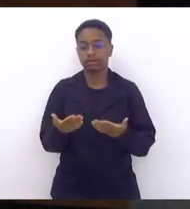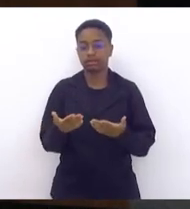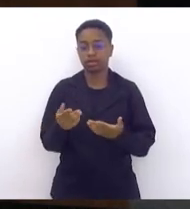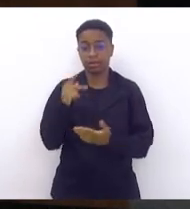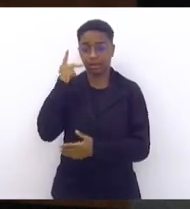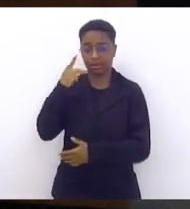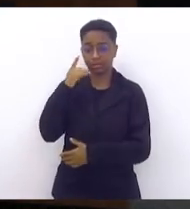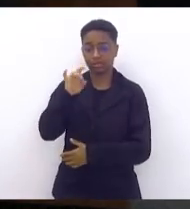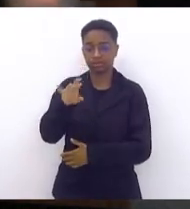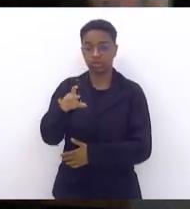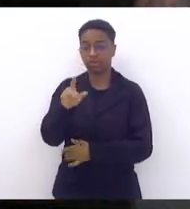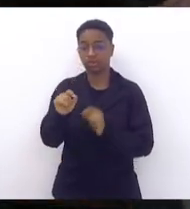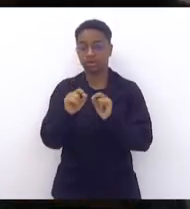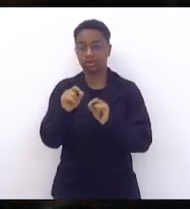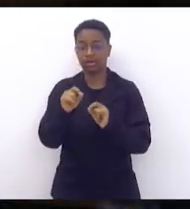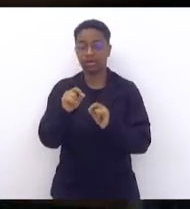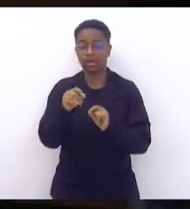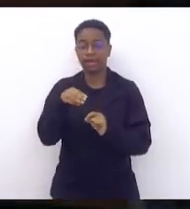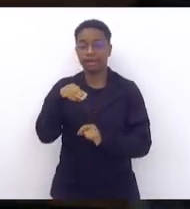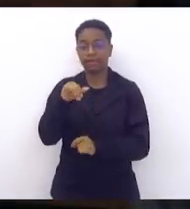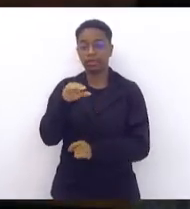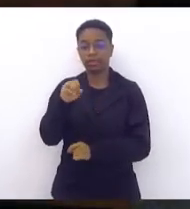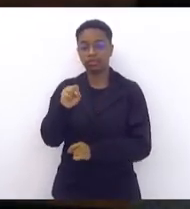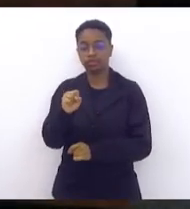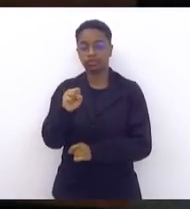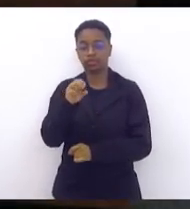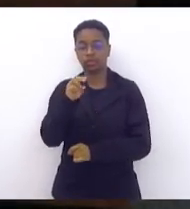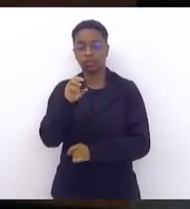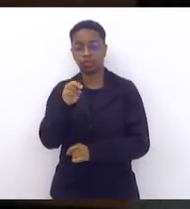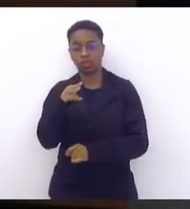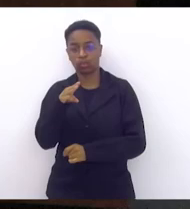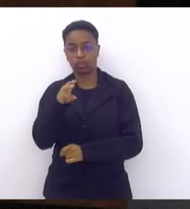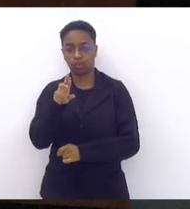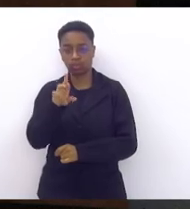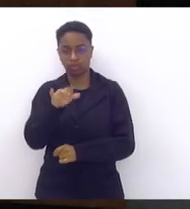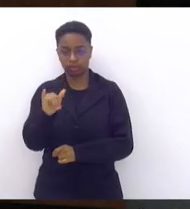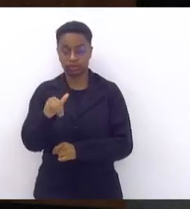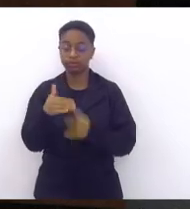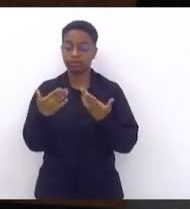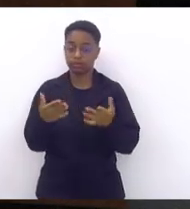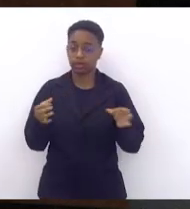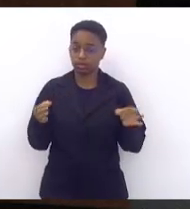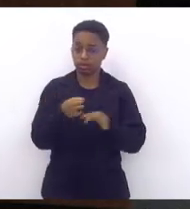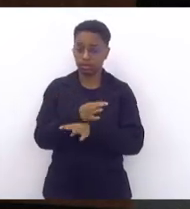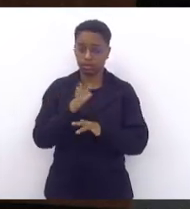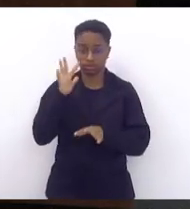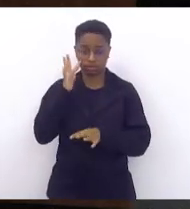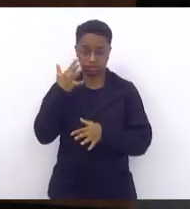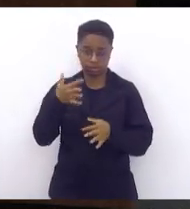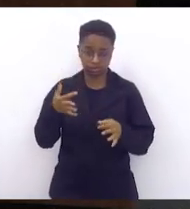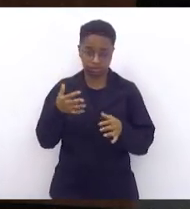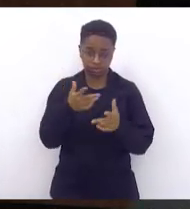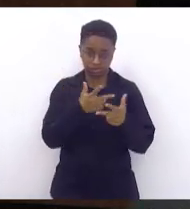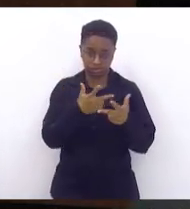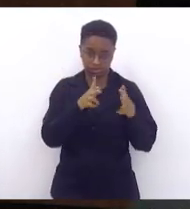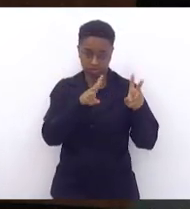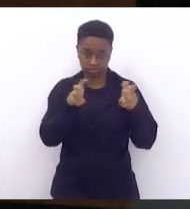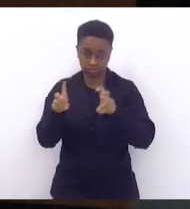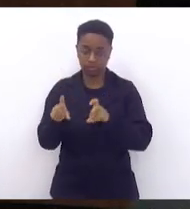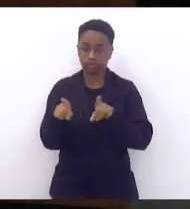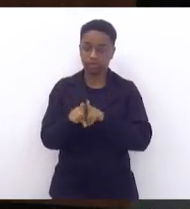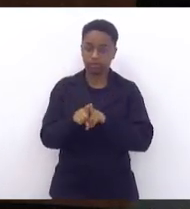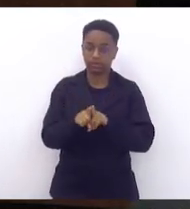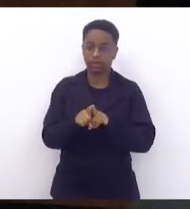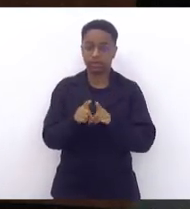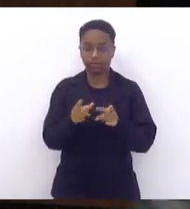só amicus curiae. É, amicus curiae. Vencida essa questão, e com a consideração que Vossa Excelência teve,